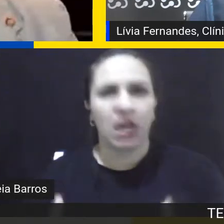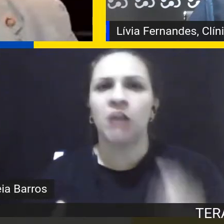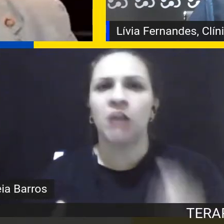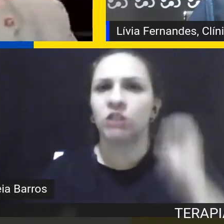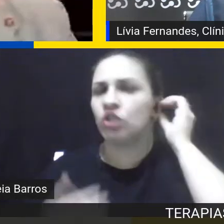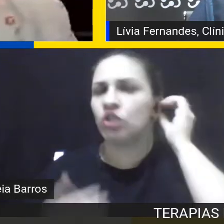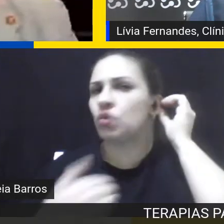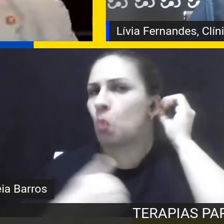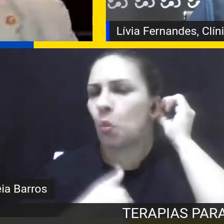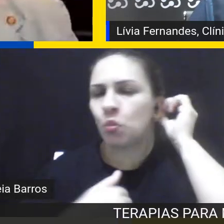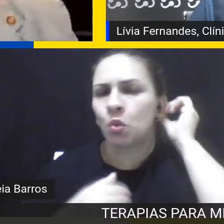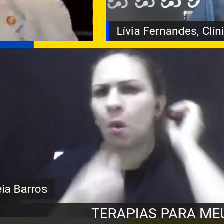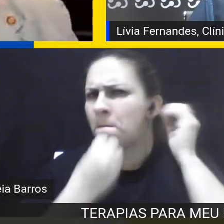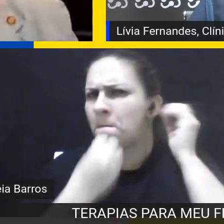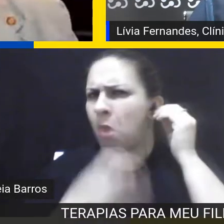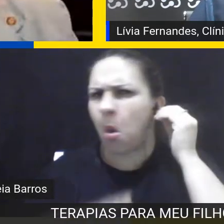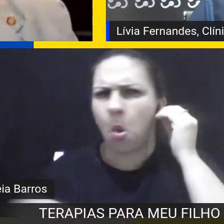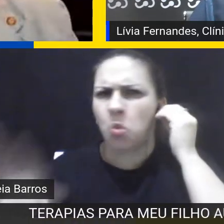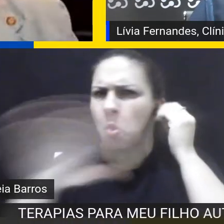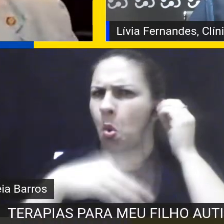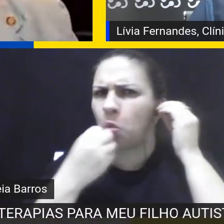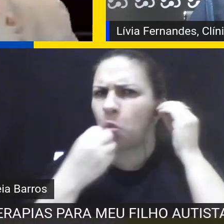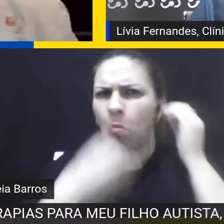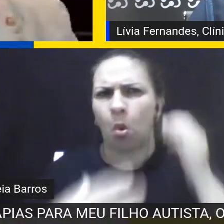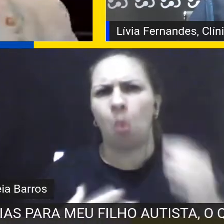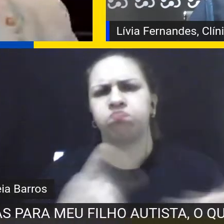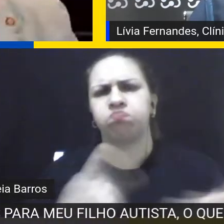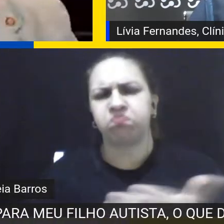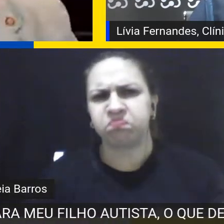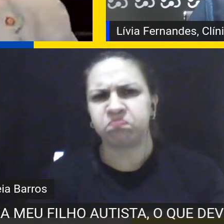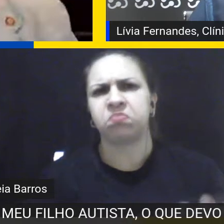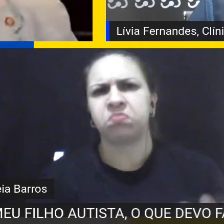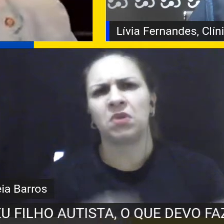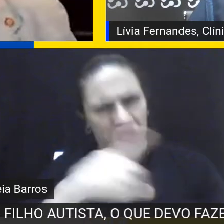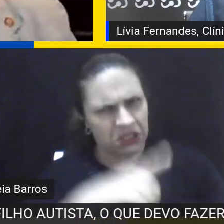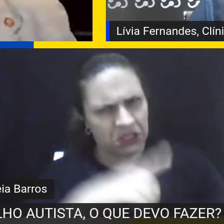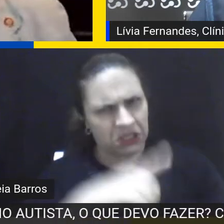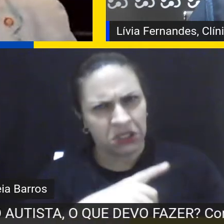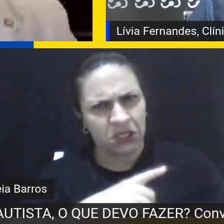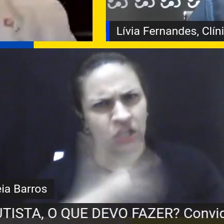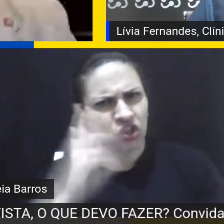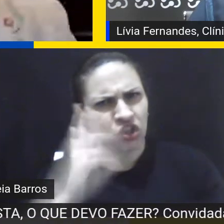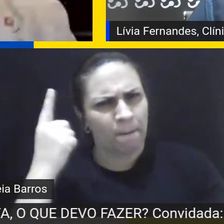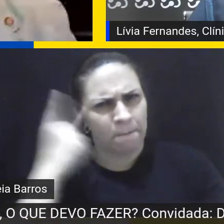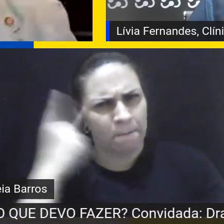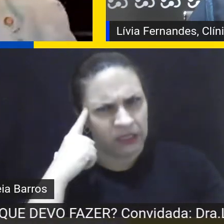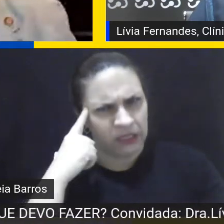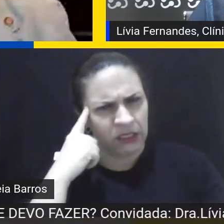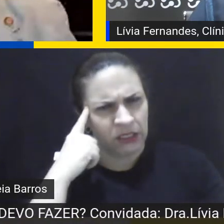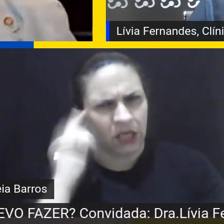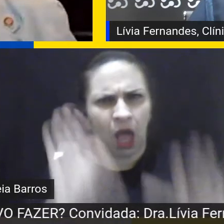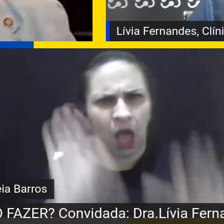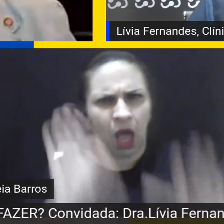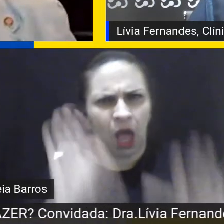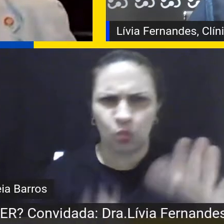para todos. Então, assim, vocês têm já pensaram algum momento ter aí